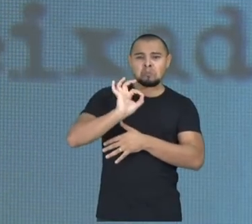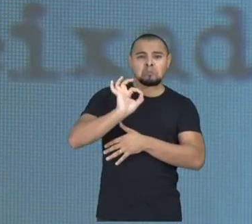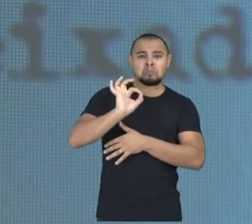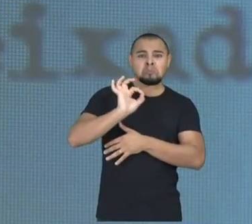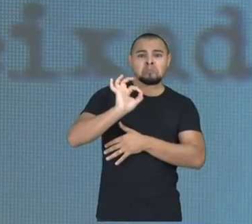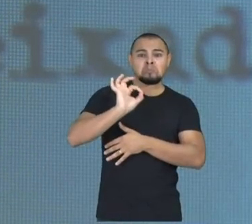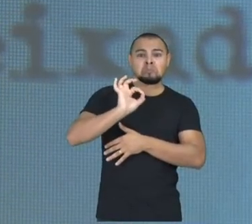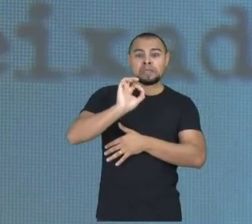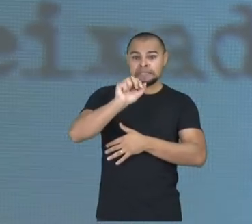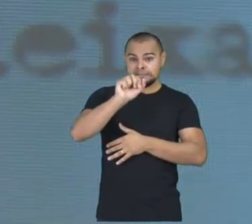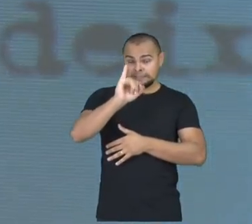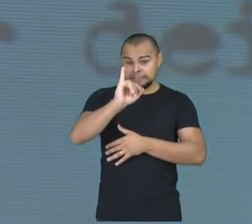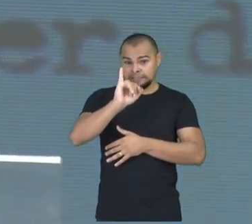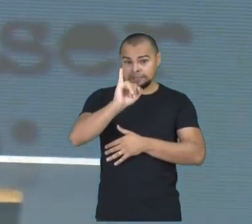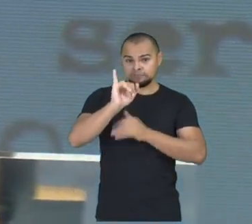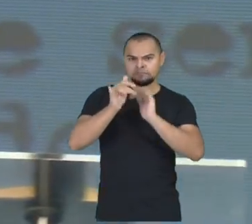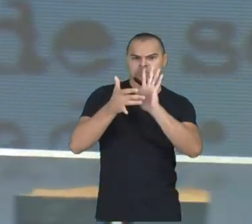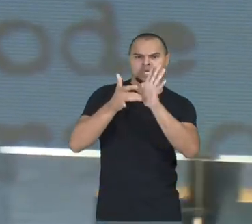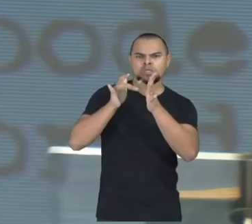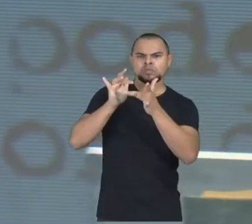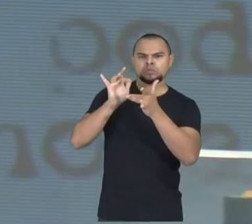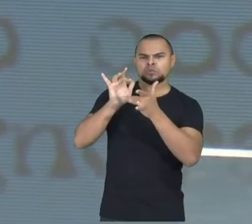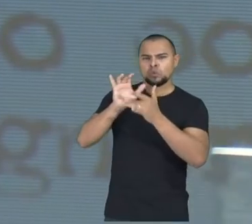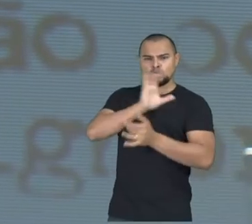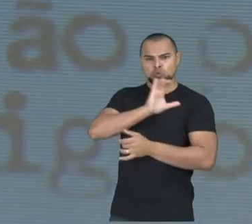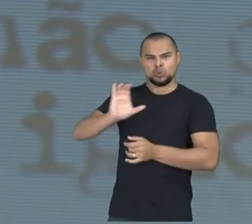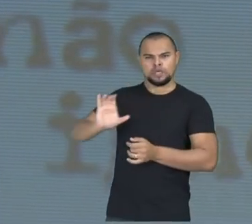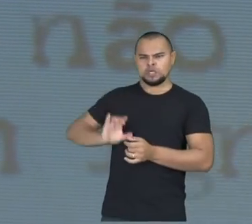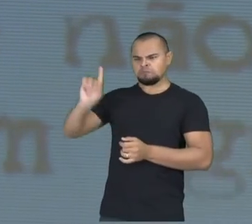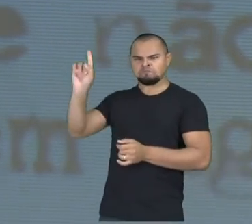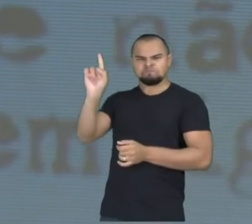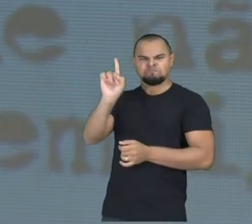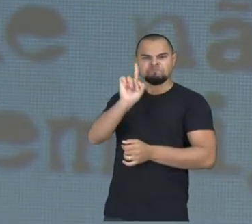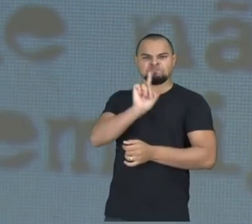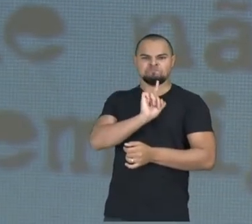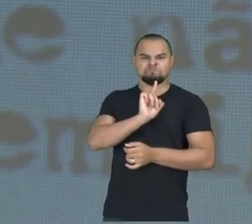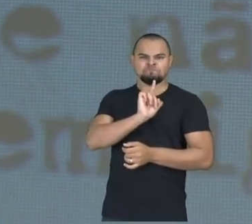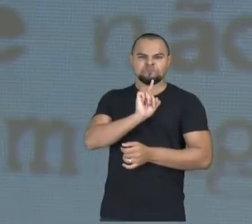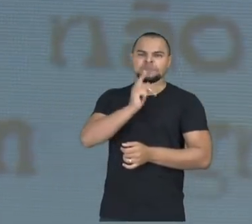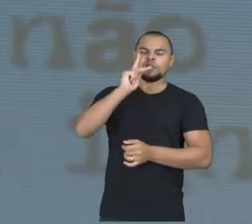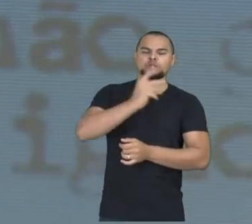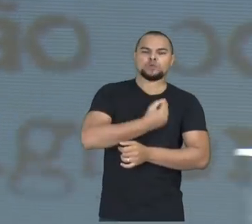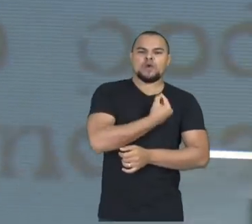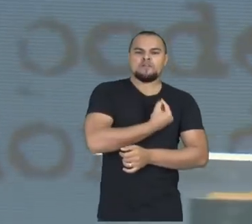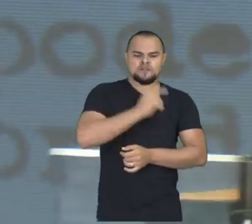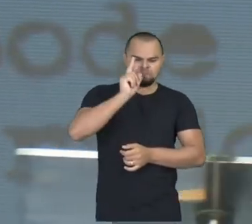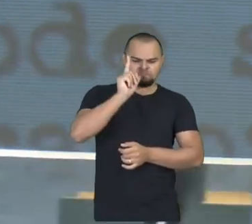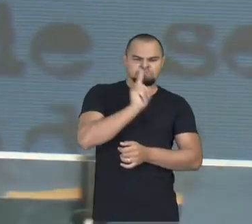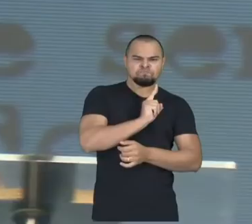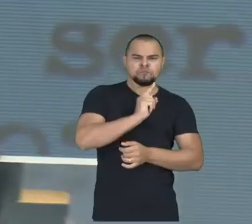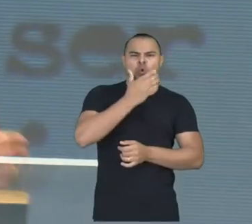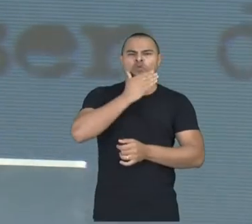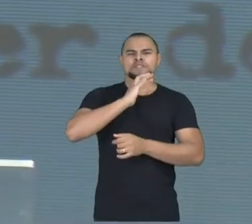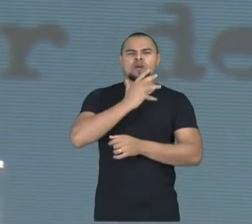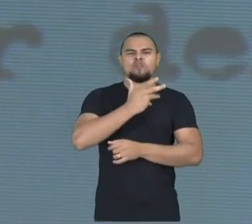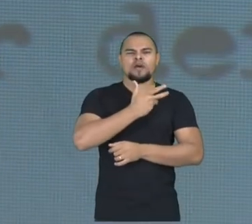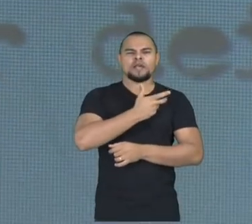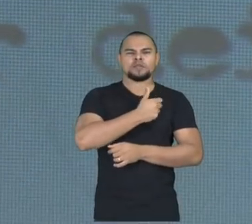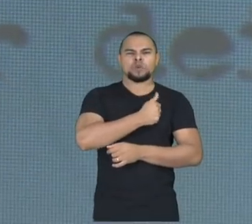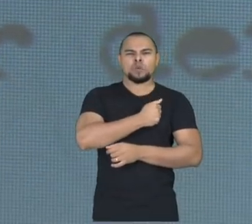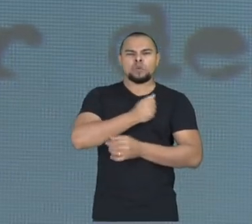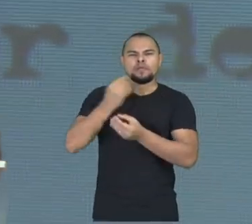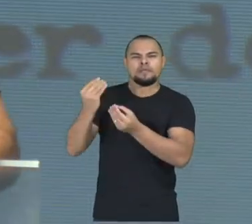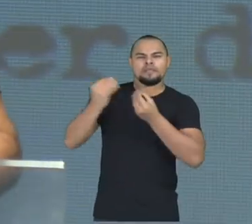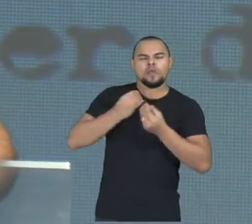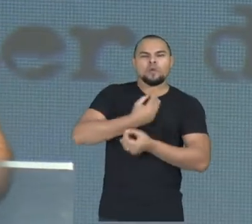Se Jesus não for o Cristo, Filho do Deus vivo, em sua vida, o seu Salvador, aquele que te deu